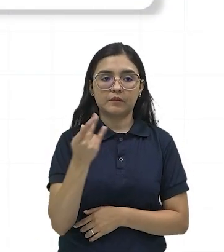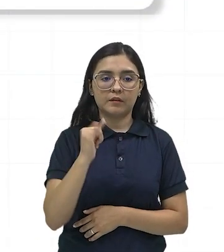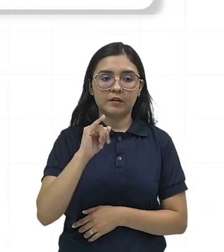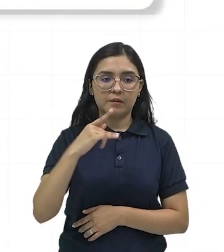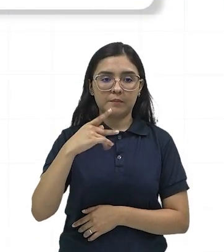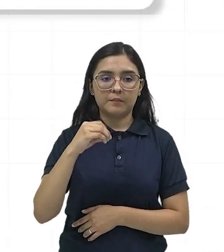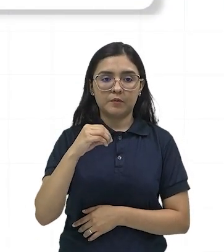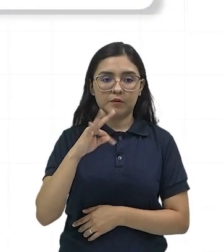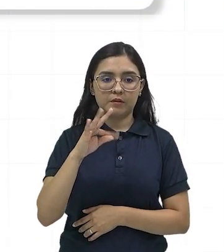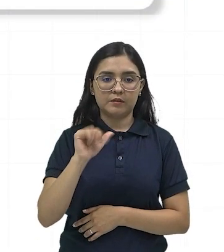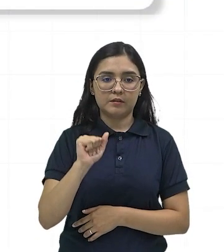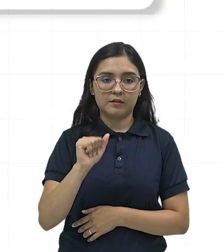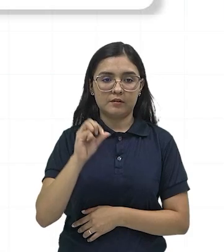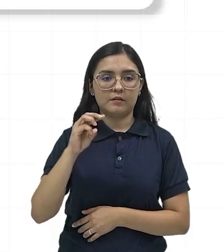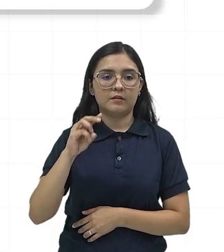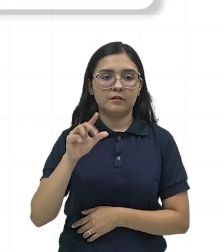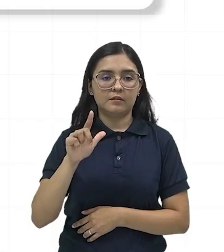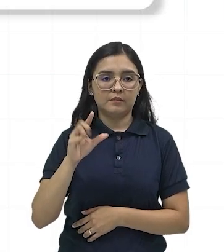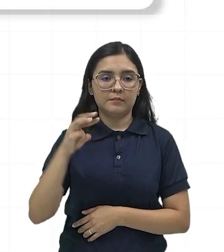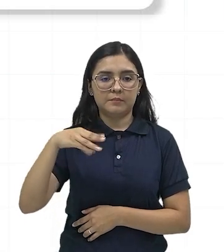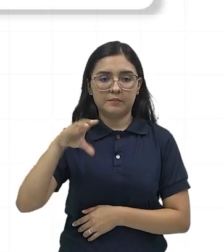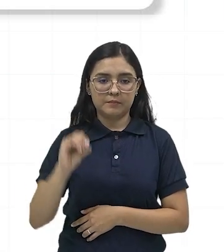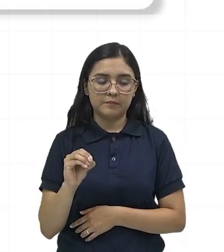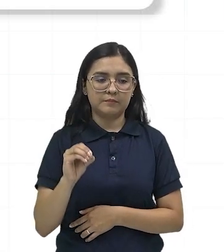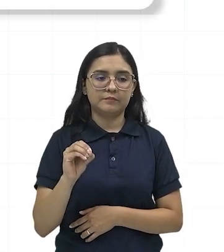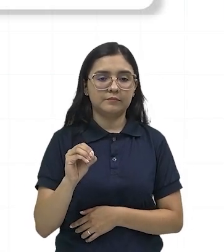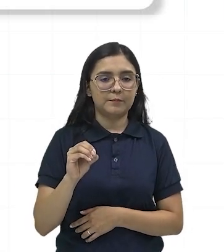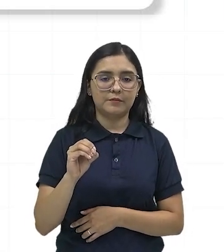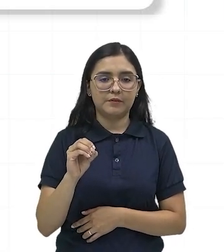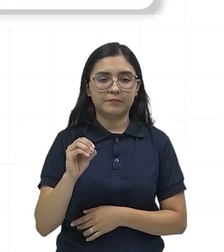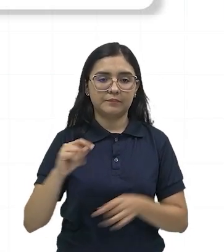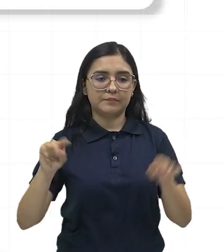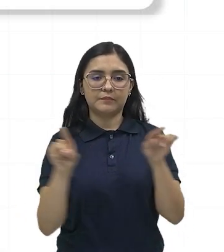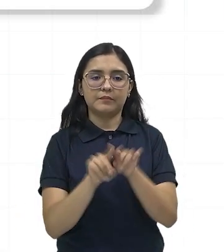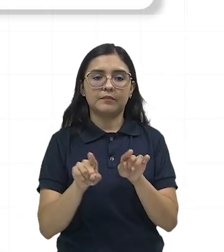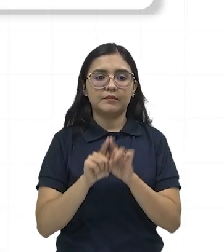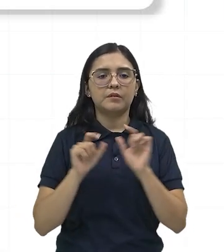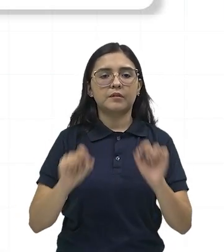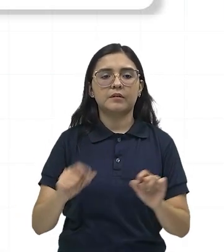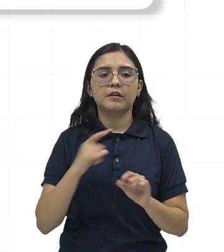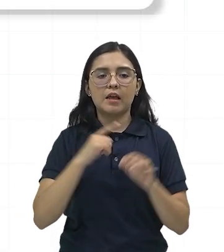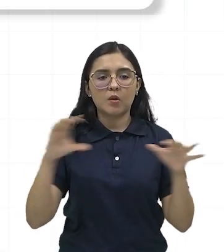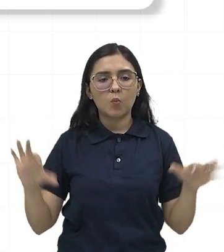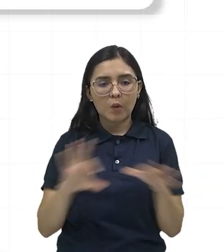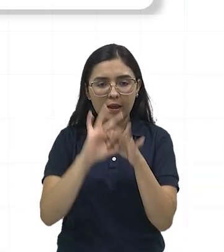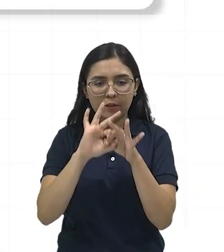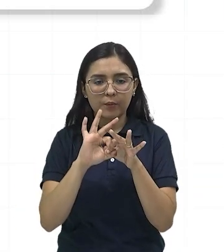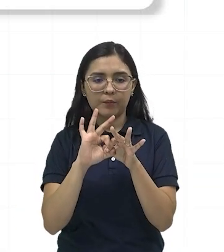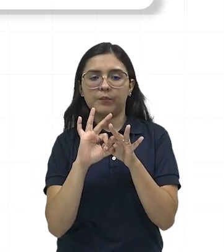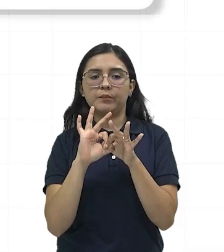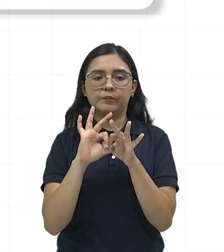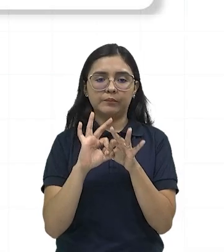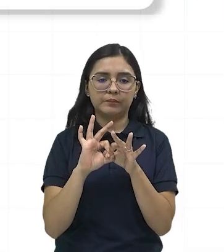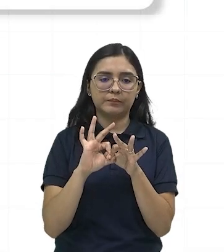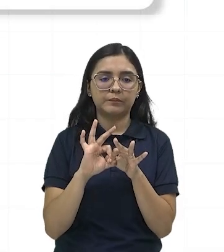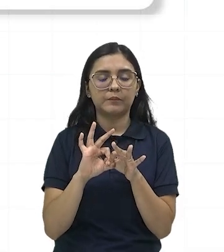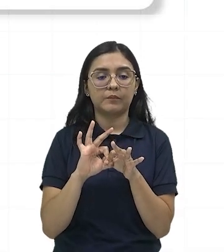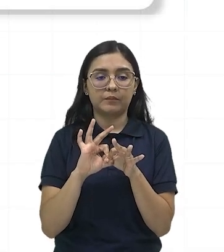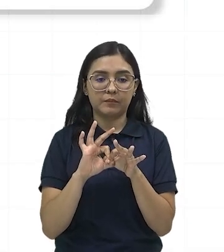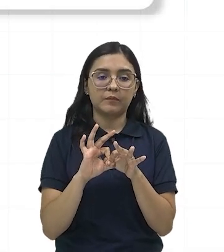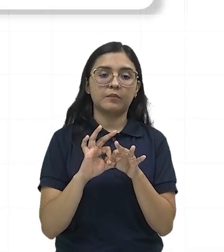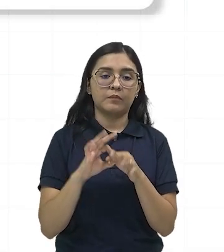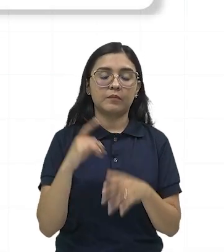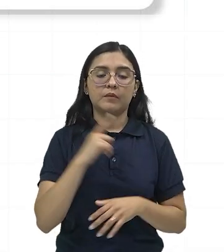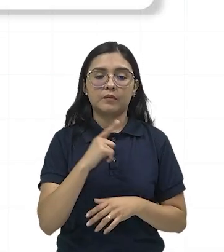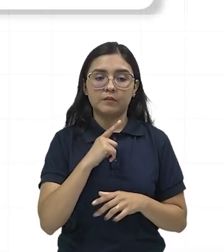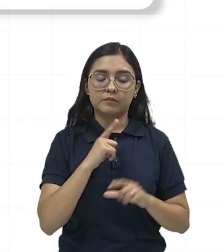hipotálamo, ele atua como um elo. O que quer dizer um elo? Que liga, né? Atua como elo